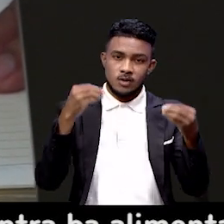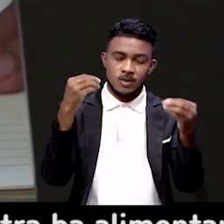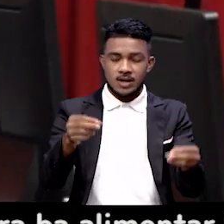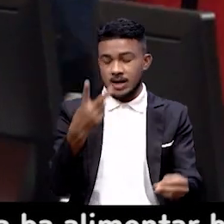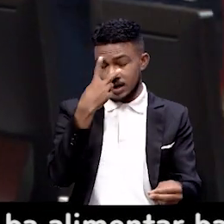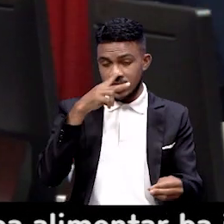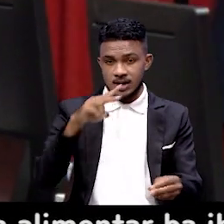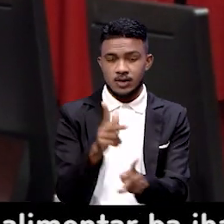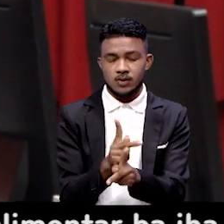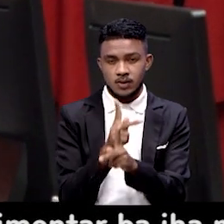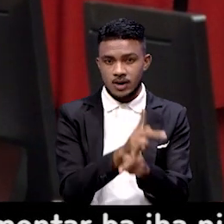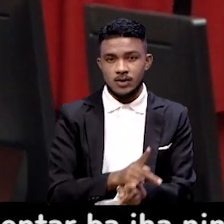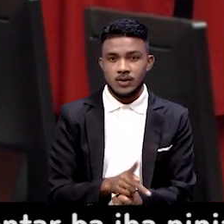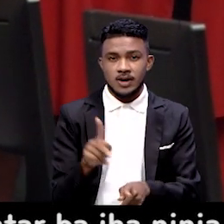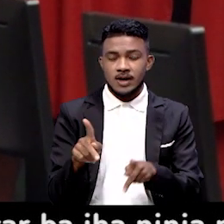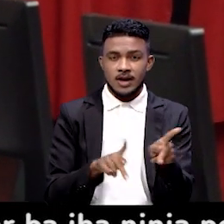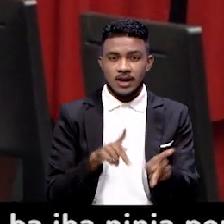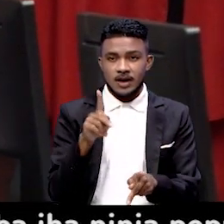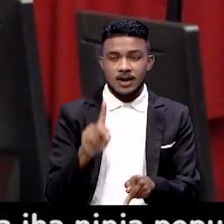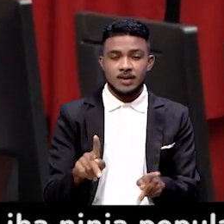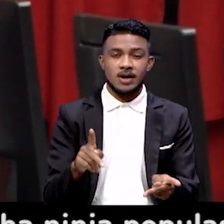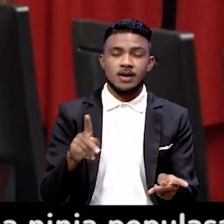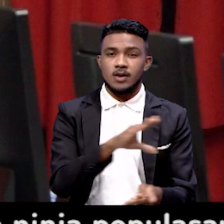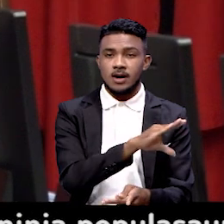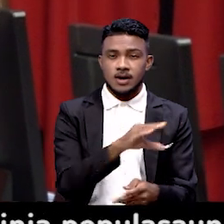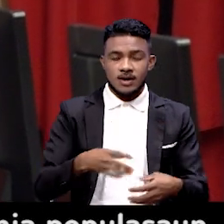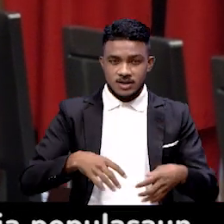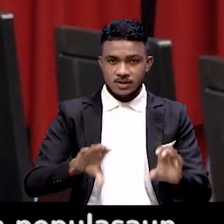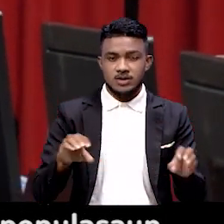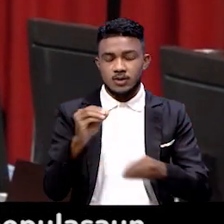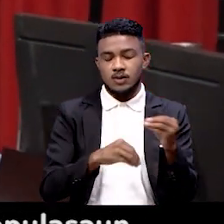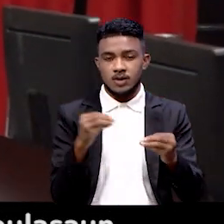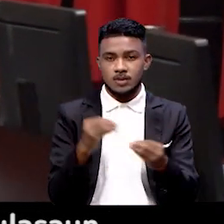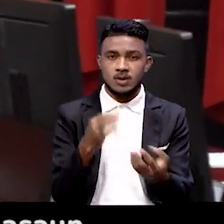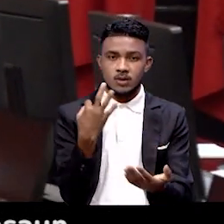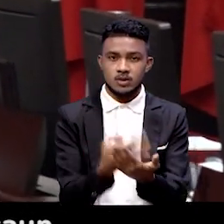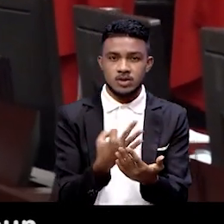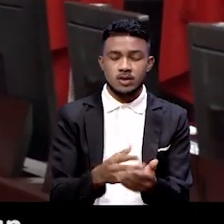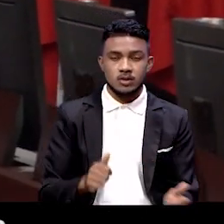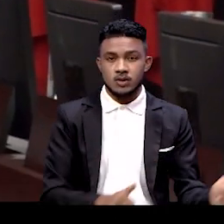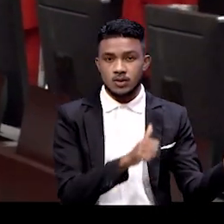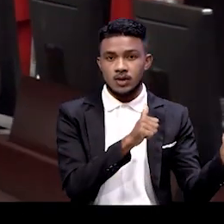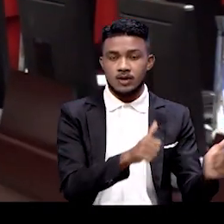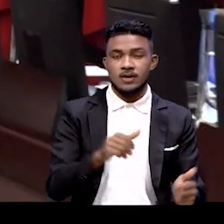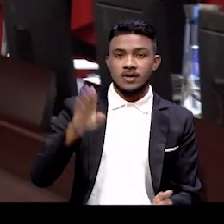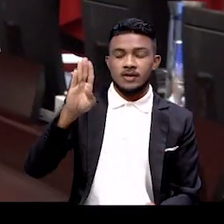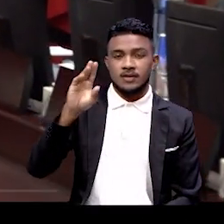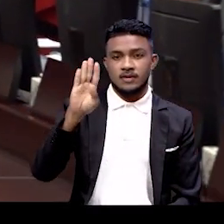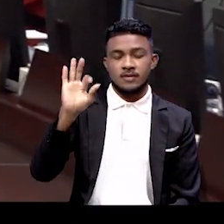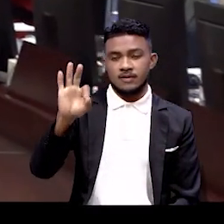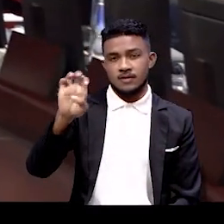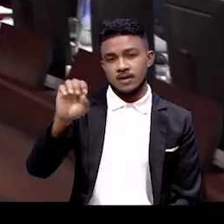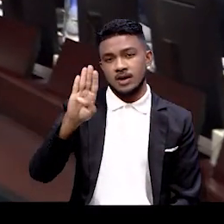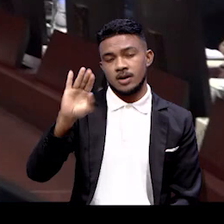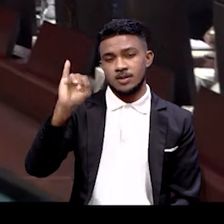gestão financeira atolabele hamoso confusão e a público. Tuir Feve Gomes, dadaune ia ona lei número senolo recentolo